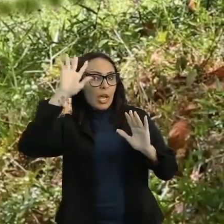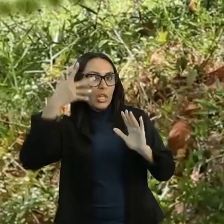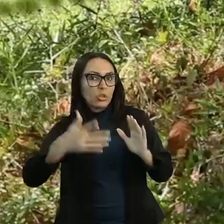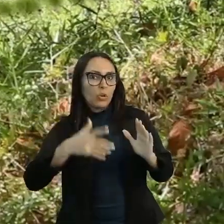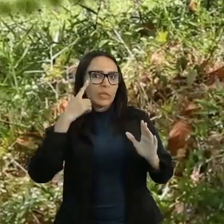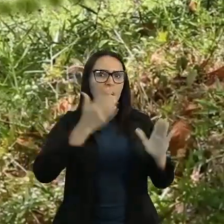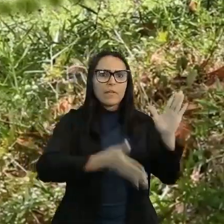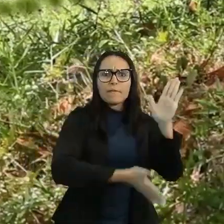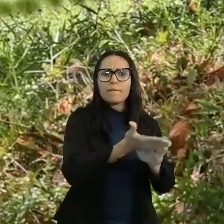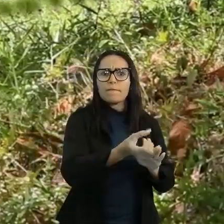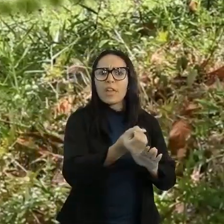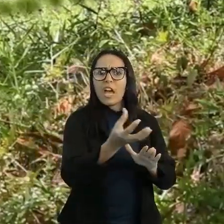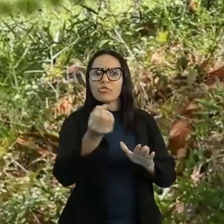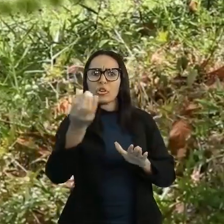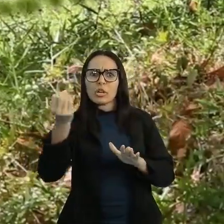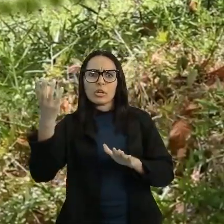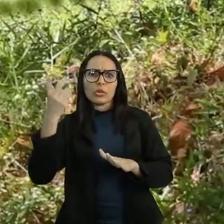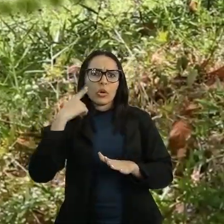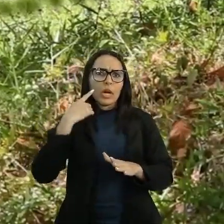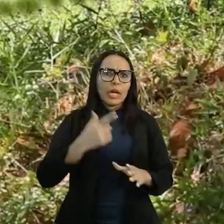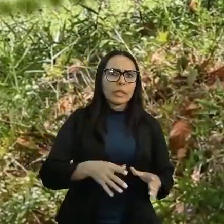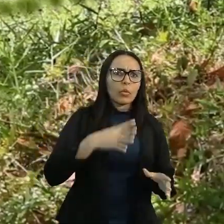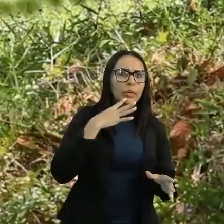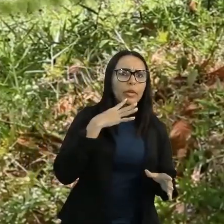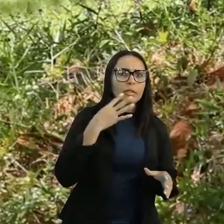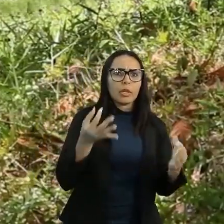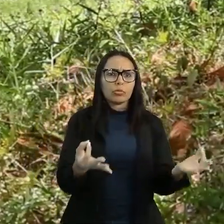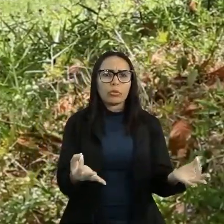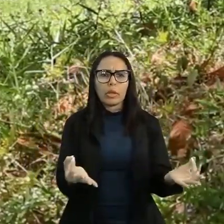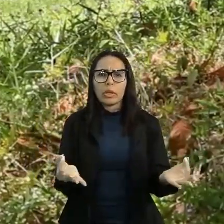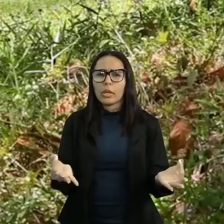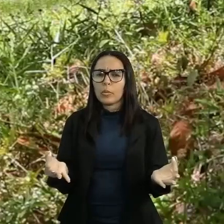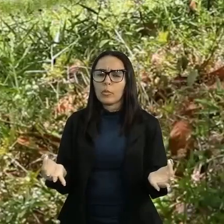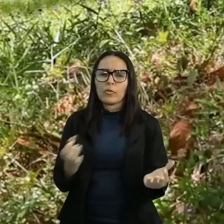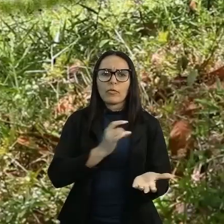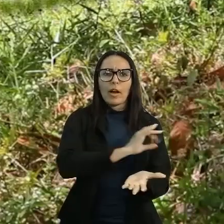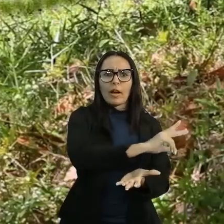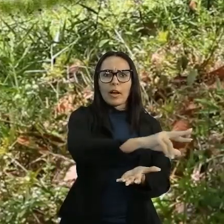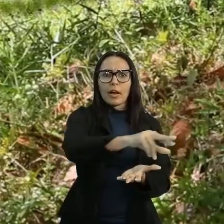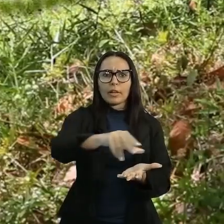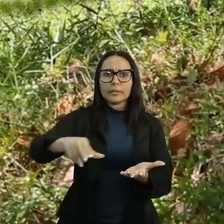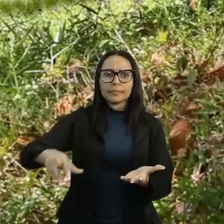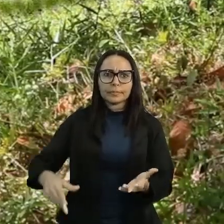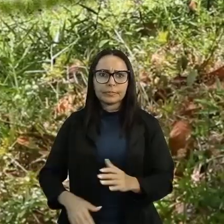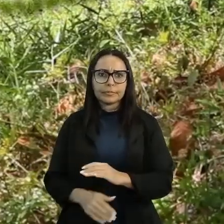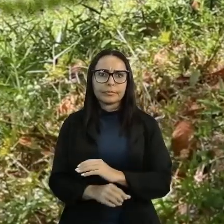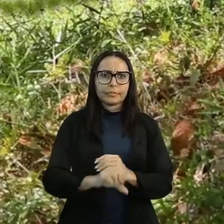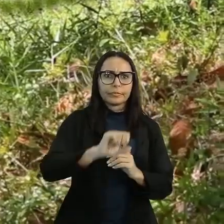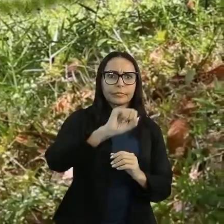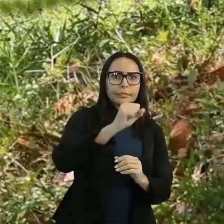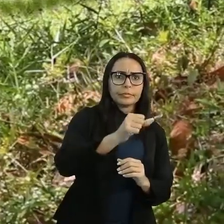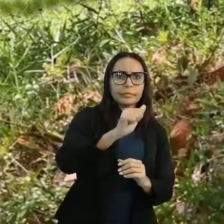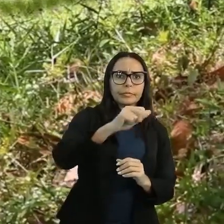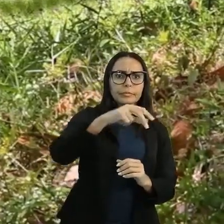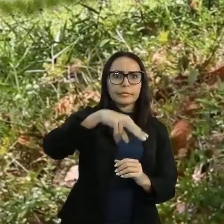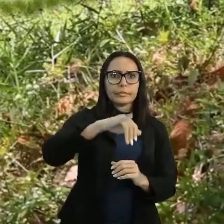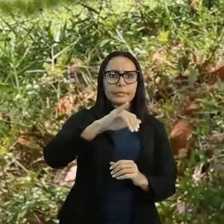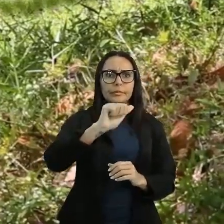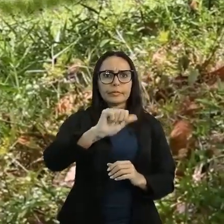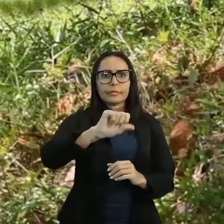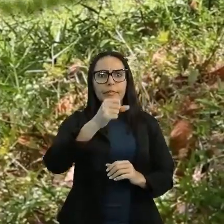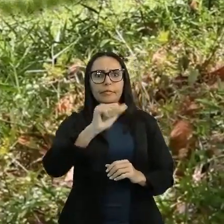que o Maharaj essa manhã conversou. Então calma, vamos lá. O renunciado... É um brahmachari, que pratica o celibato, estudo das escrituras e serve